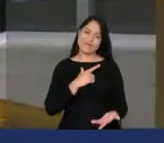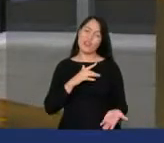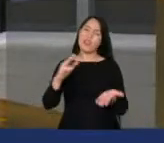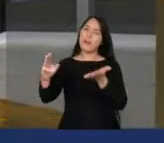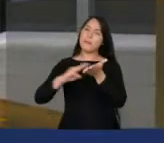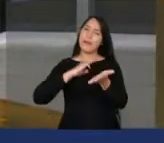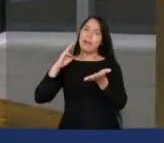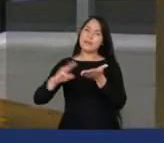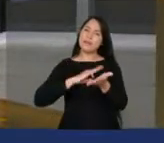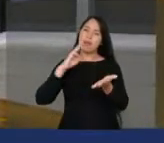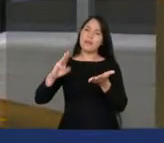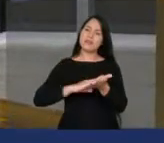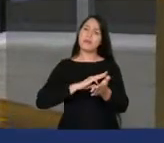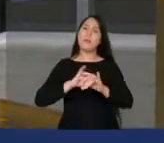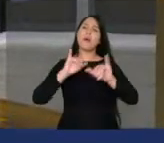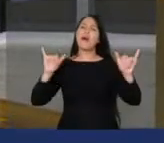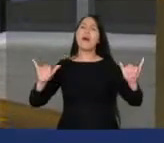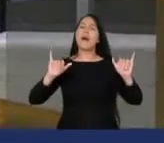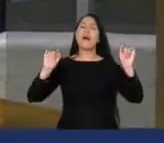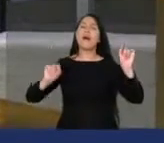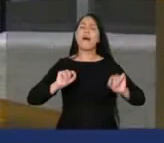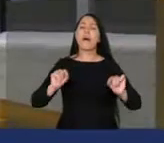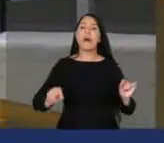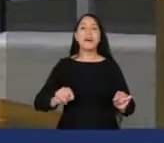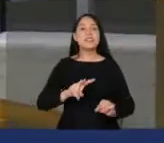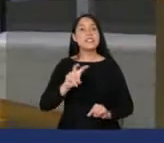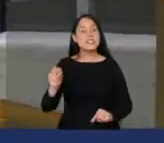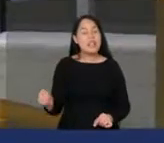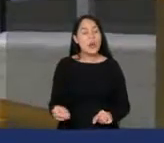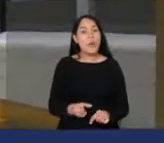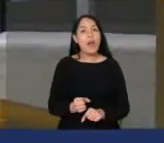gabinete falando daquela sessão dos 50 anos.